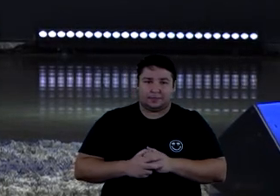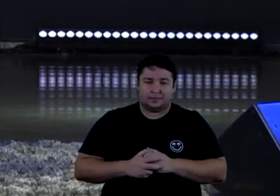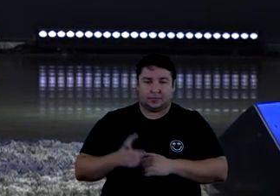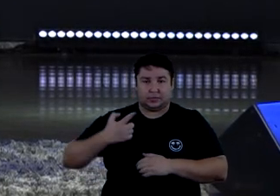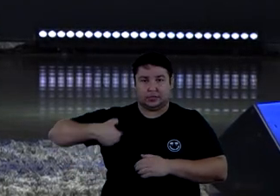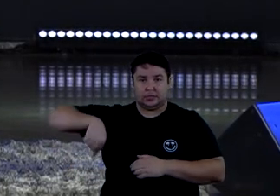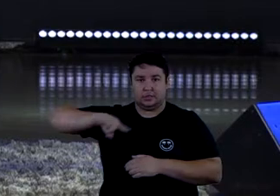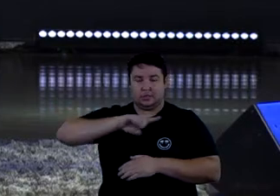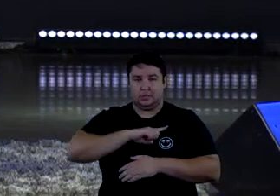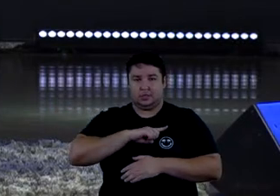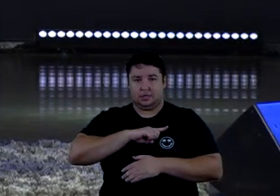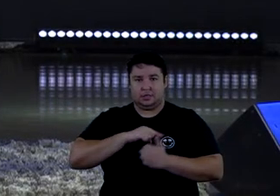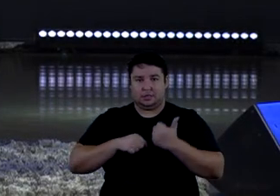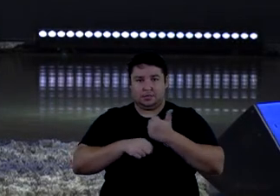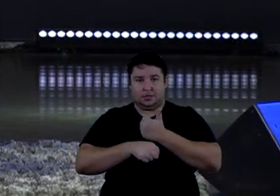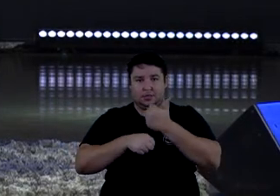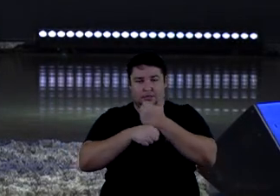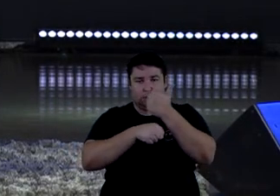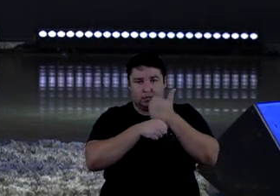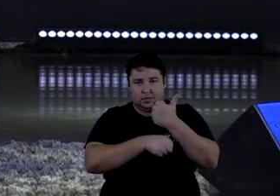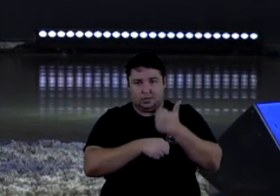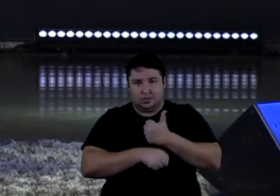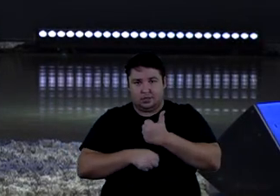Nós estamos em obras.